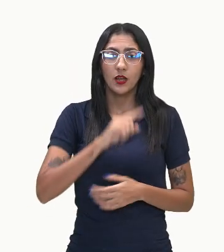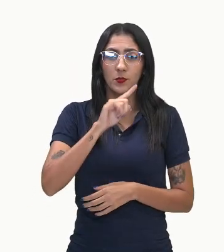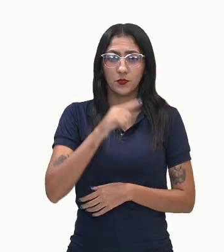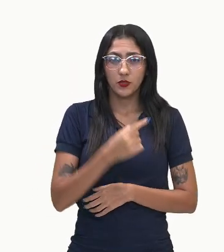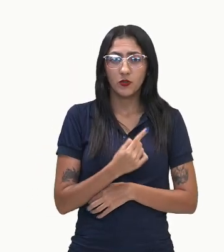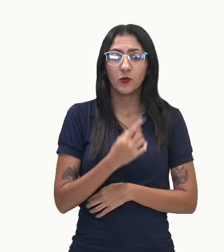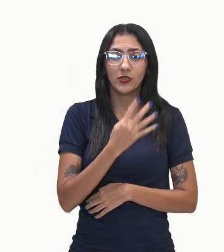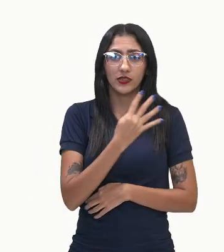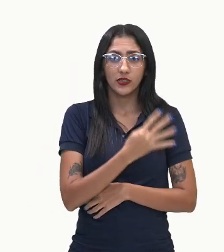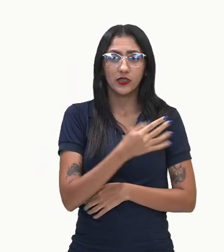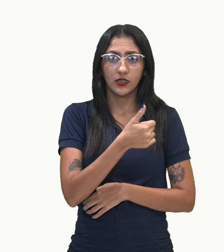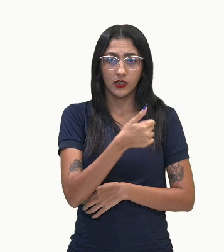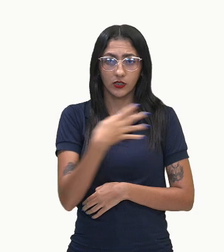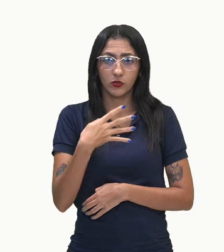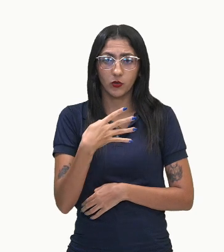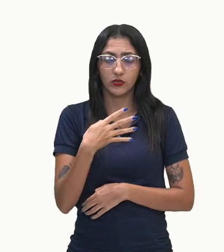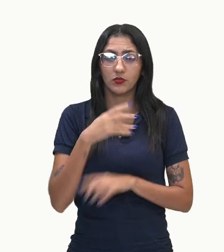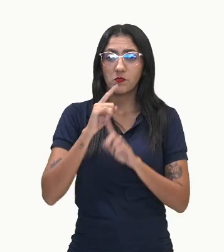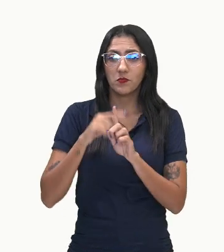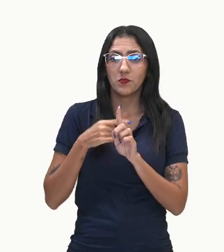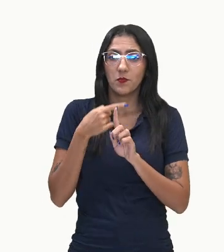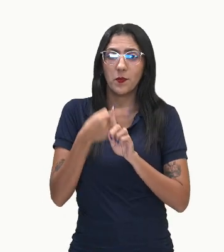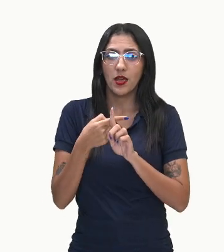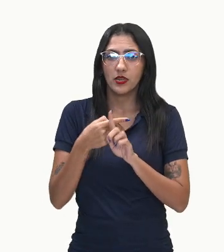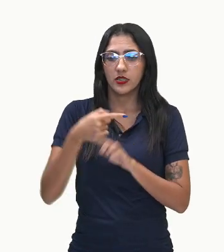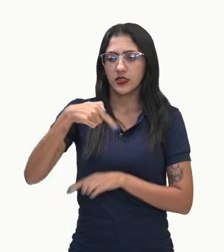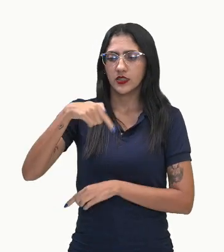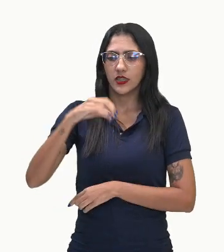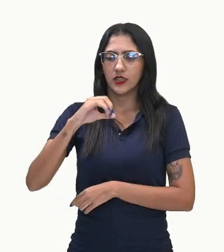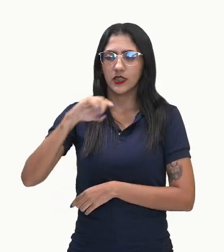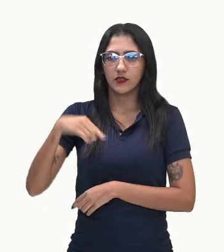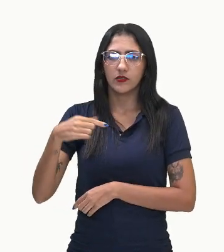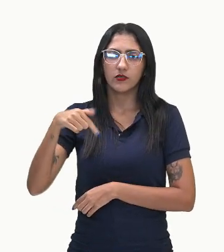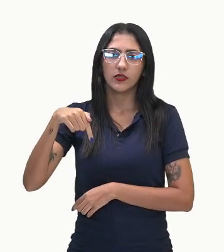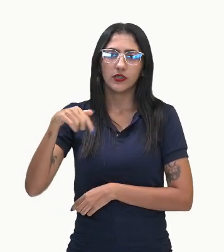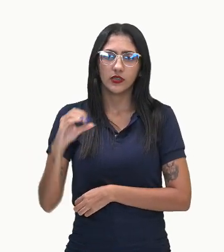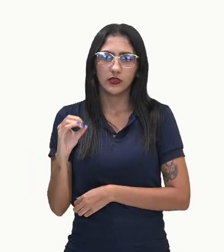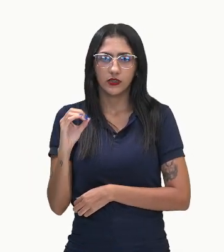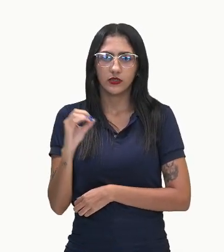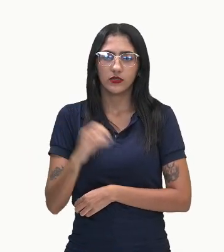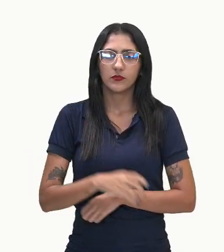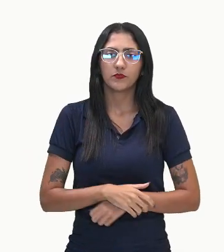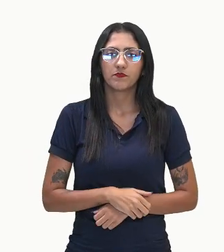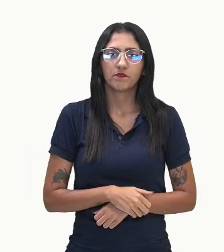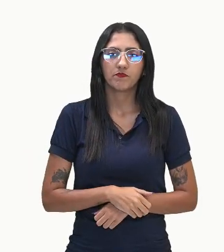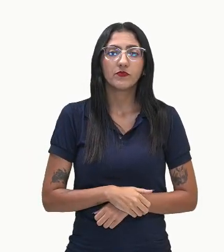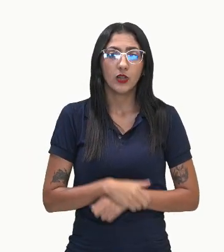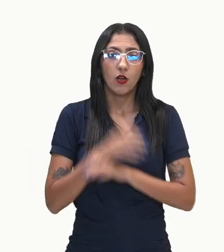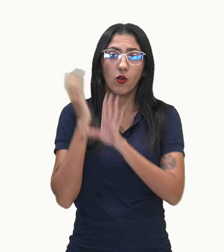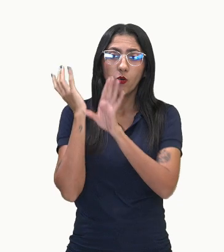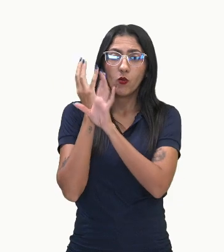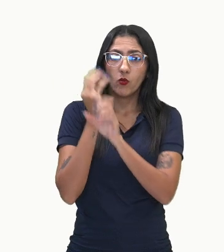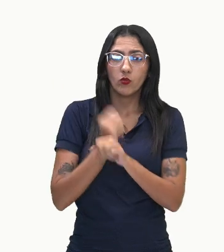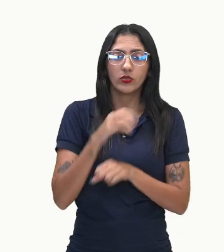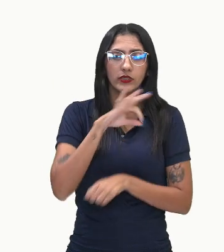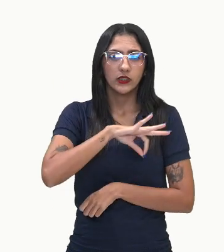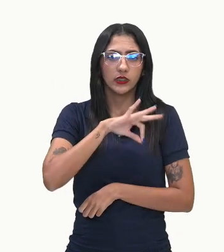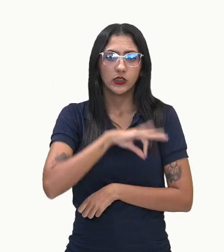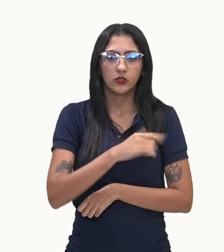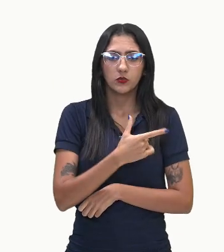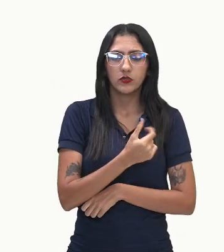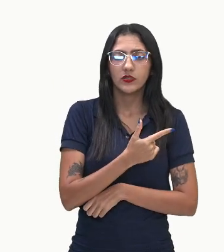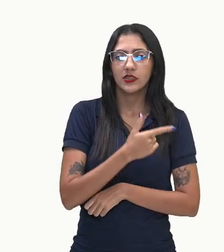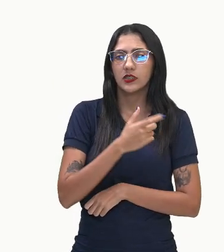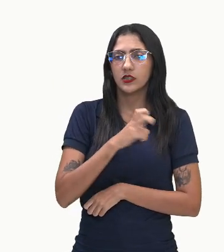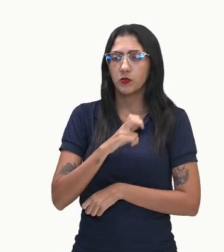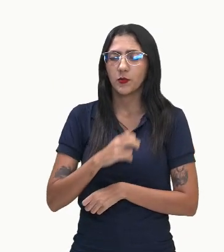1.414 mais R$ 70,70. Portanto, o salário mínimo em 2025 será